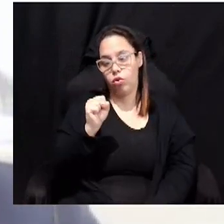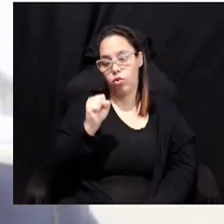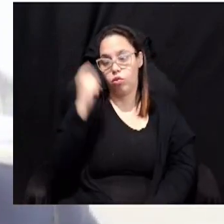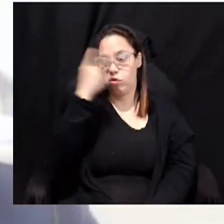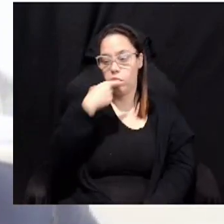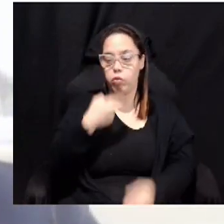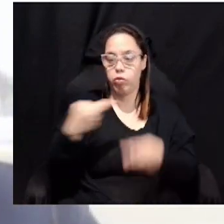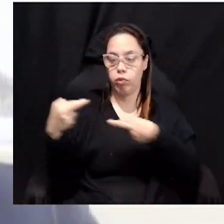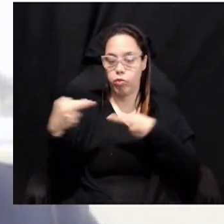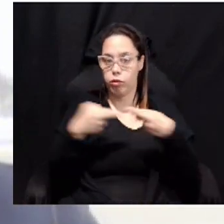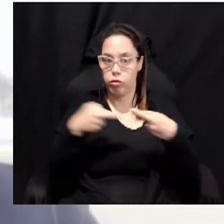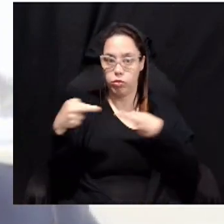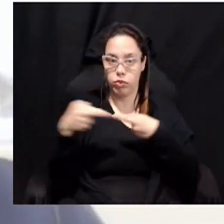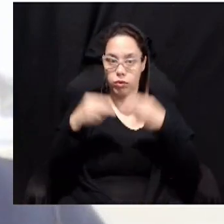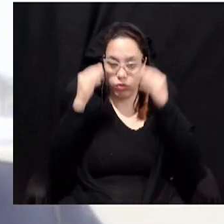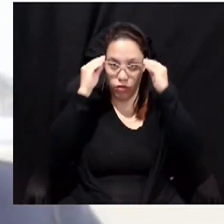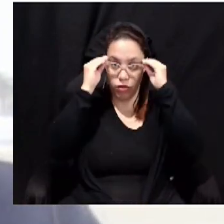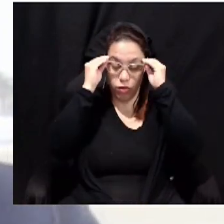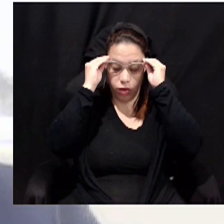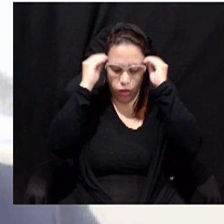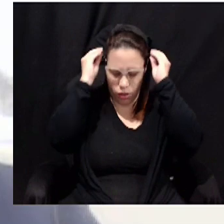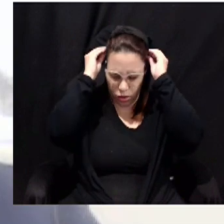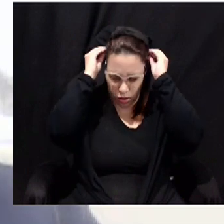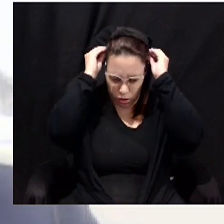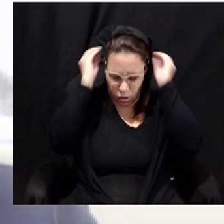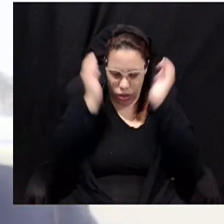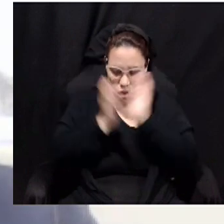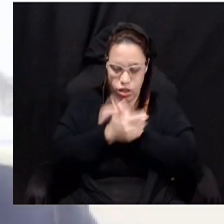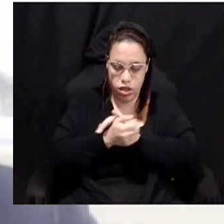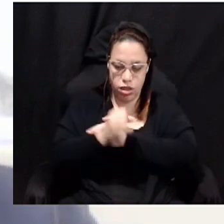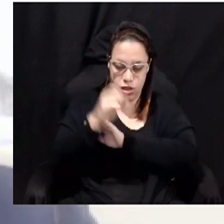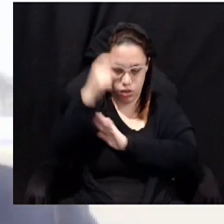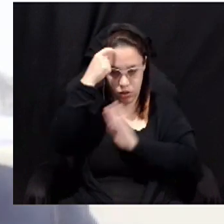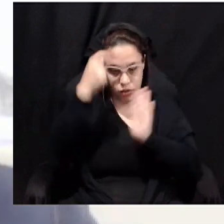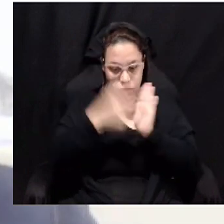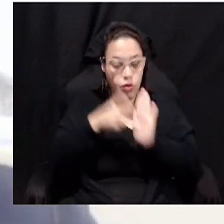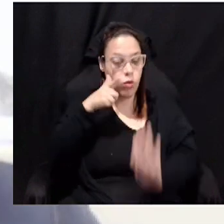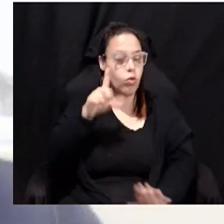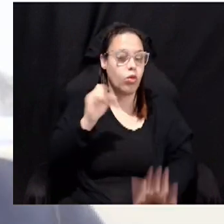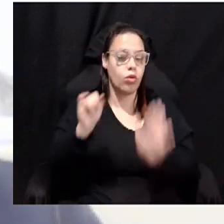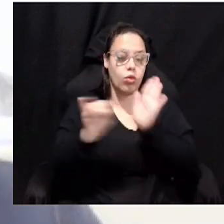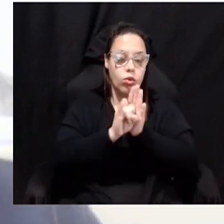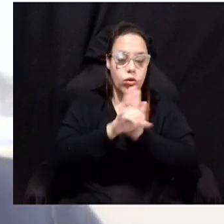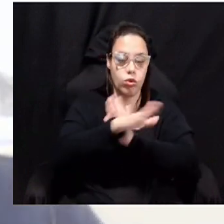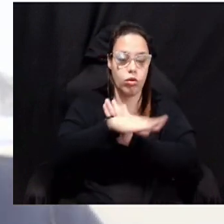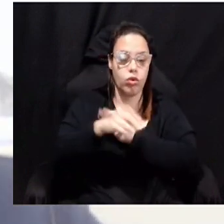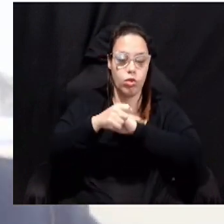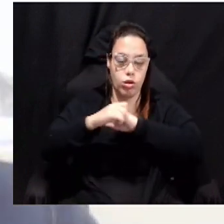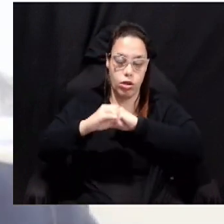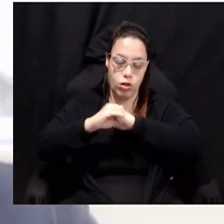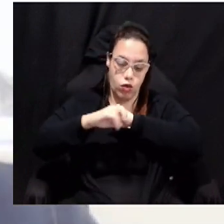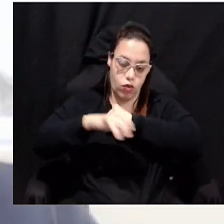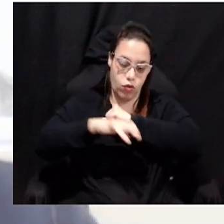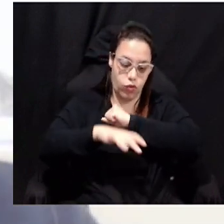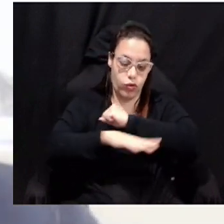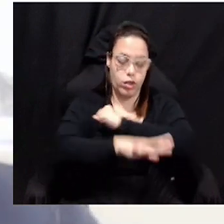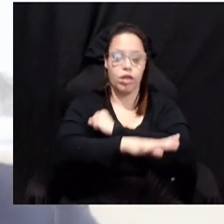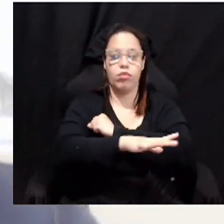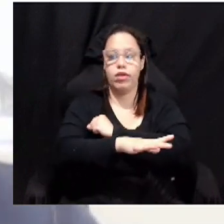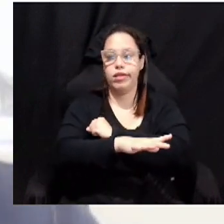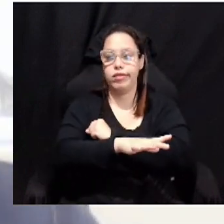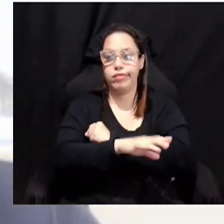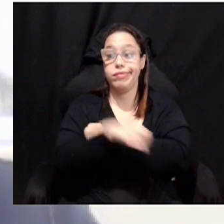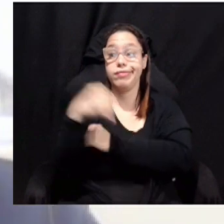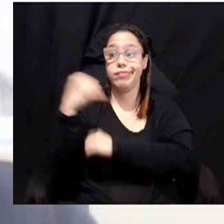e com o auxílio da plataforma de IA, a gente já consegue identificar que aquela região está com vazamento. E isso é importante porque muitas